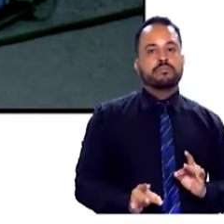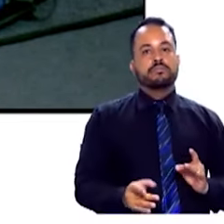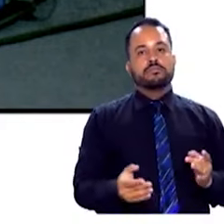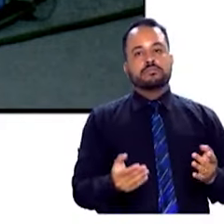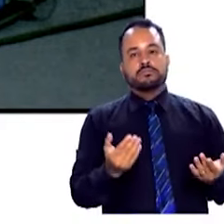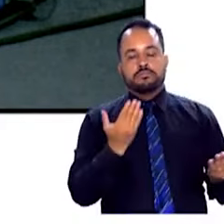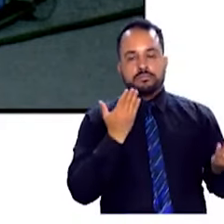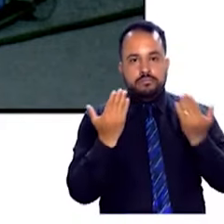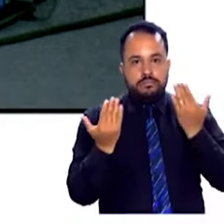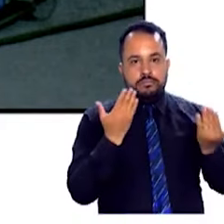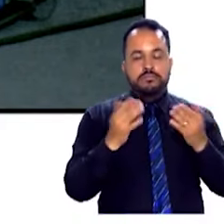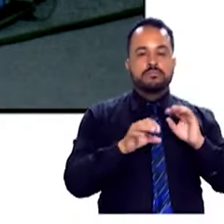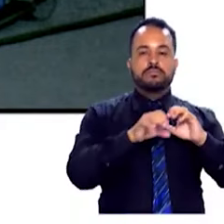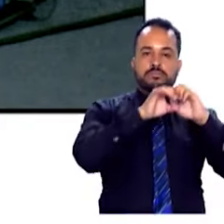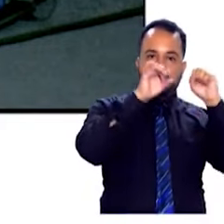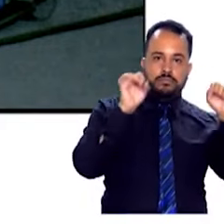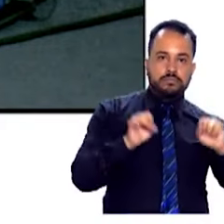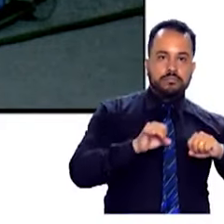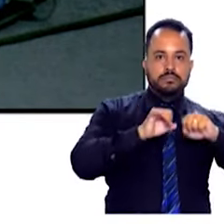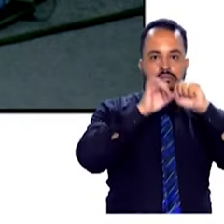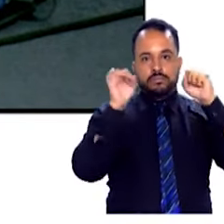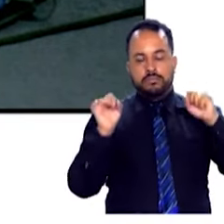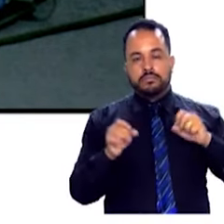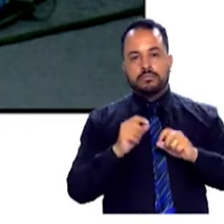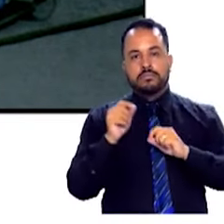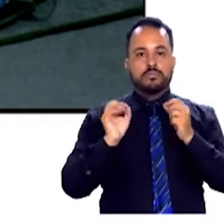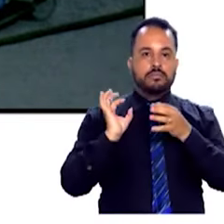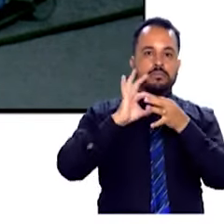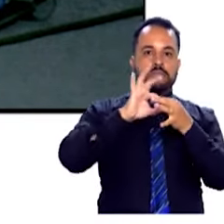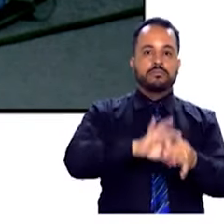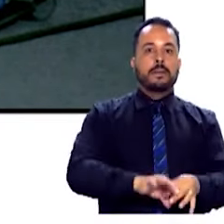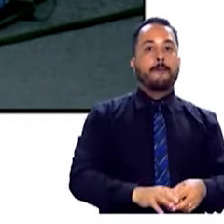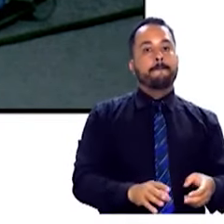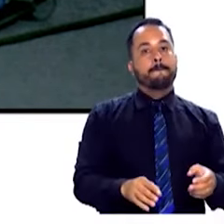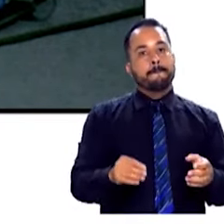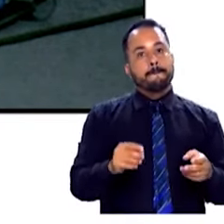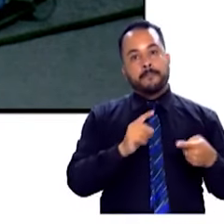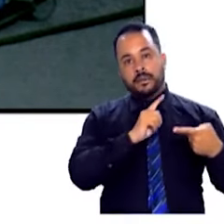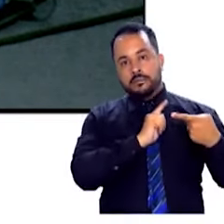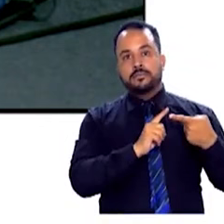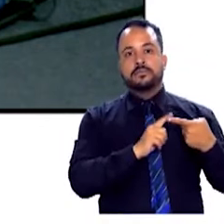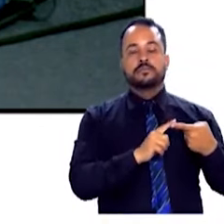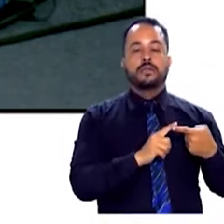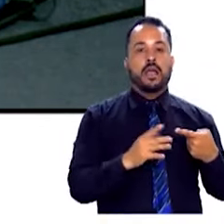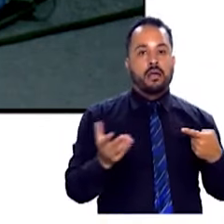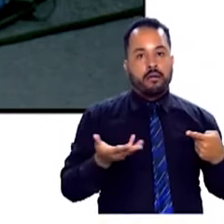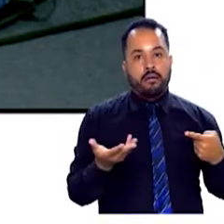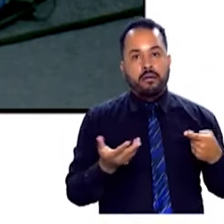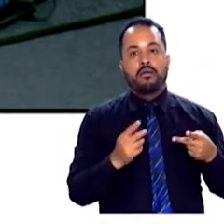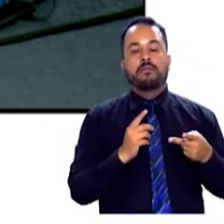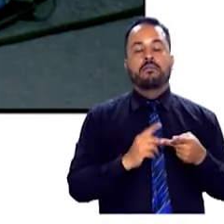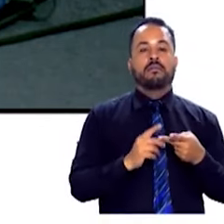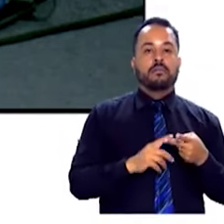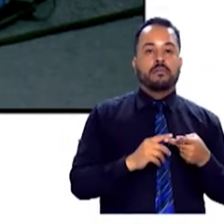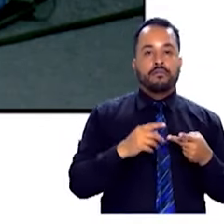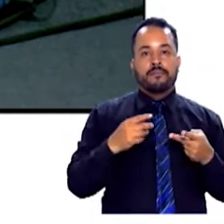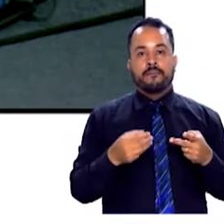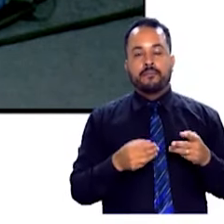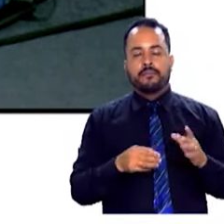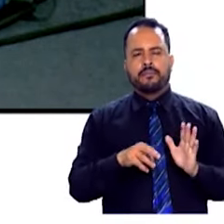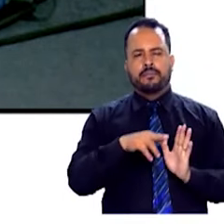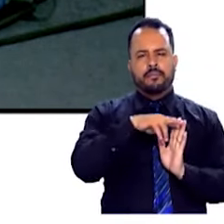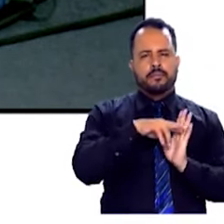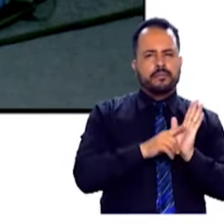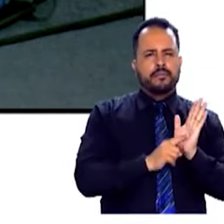sistemas é necessário então oferecer um pouco de contexto isso é a parte um a parte dois Eu gostaria de falar um pouco mais sobre a função